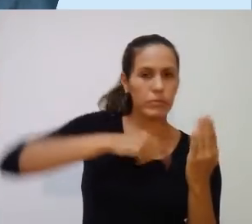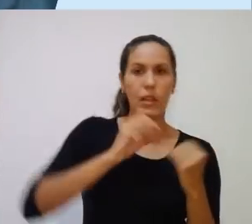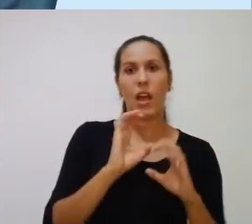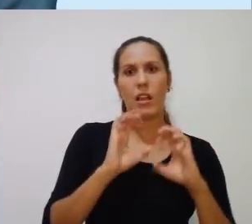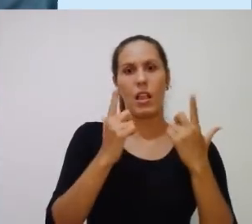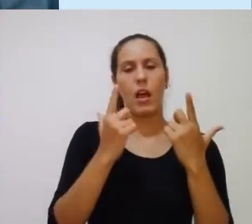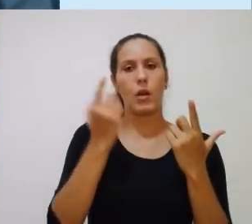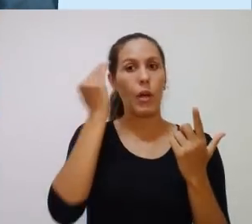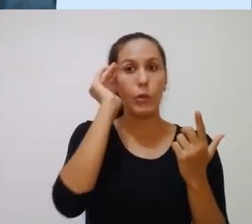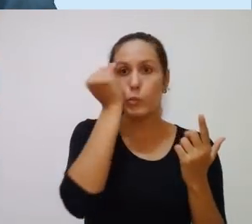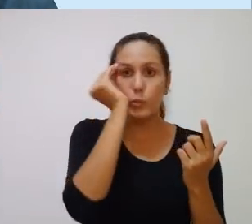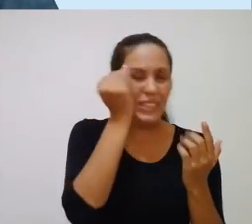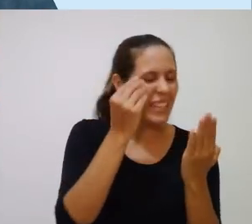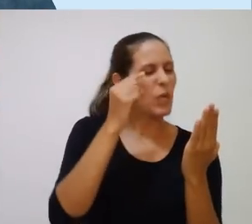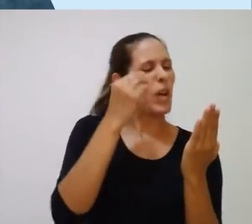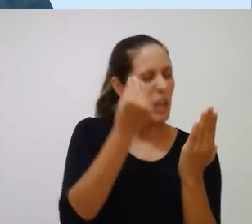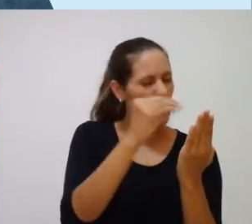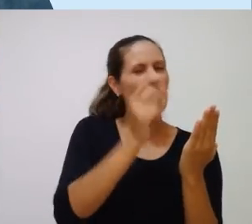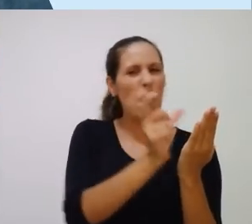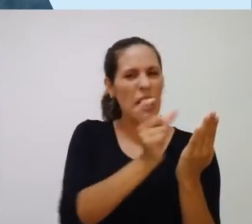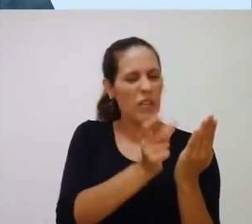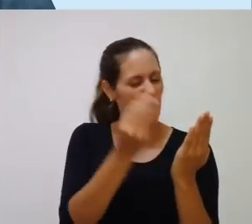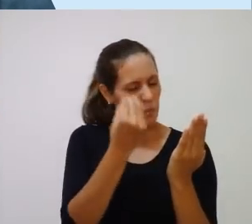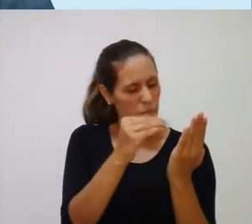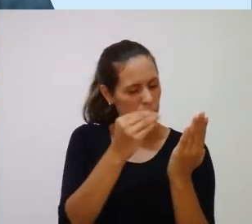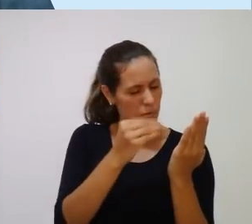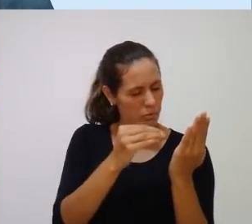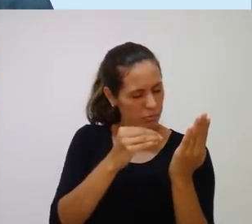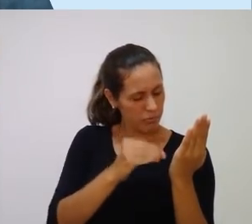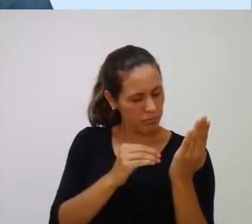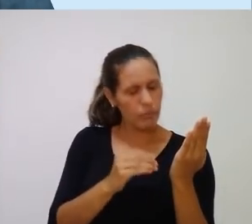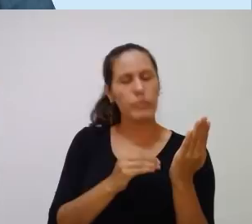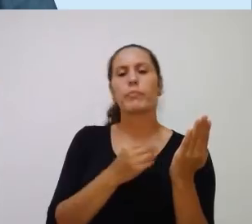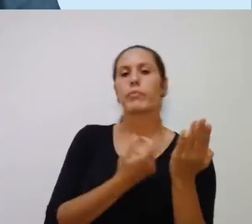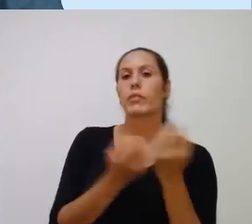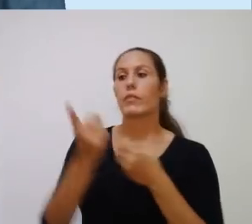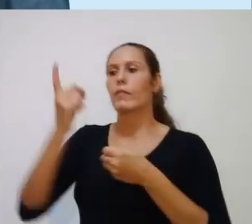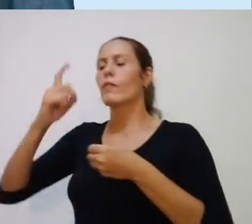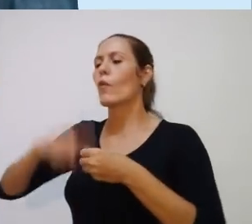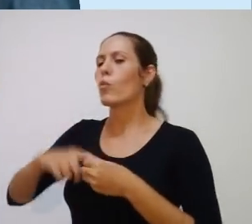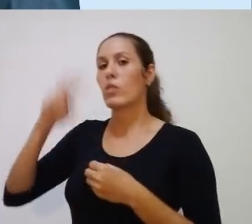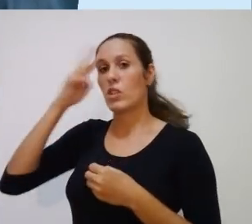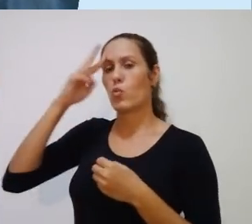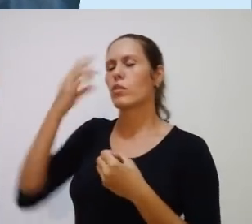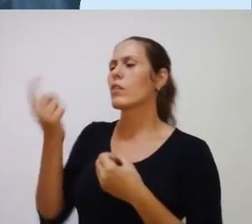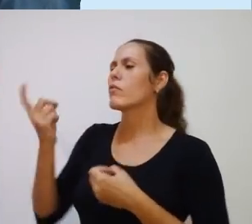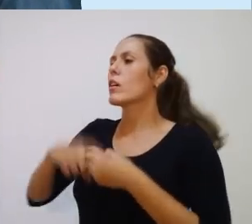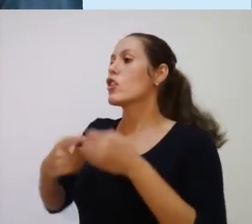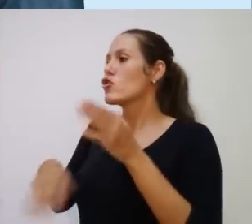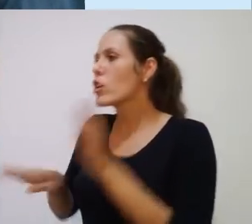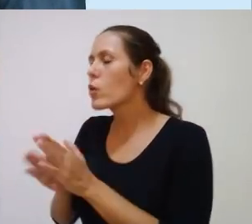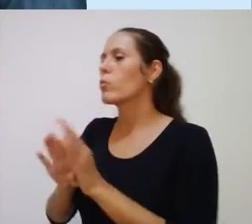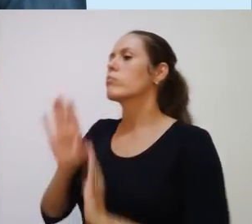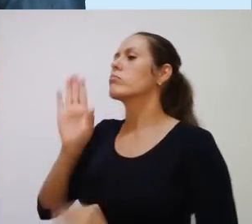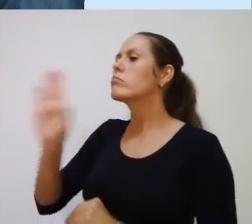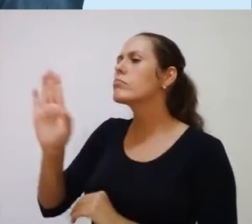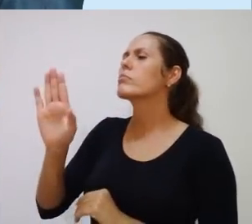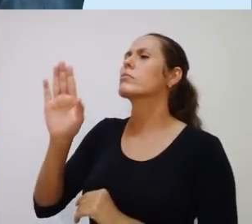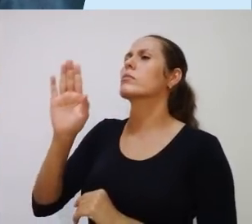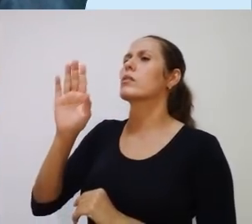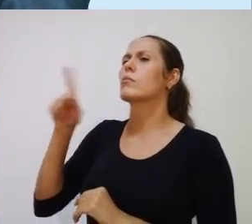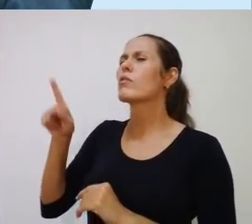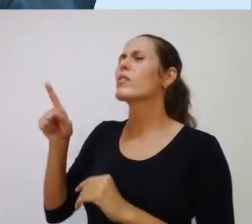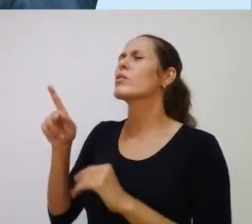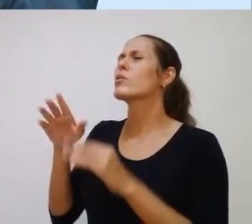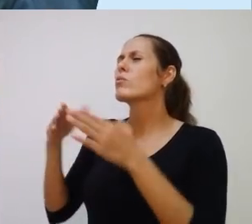que ela não entendeu, ela anotou ponto a ponto, palavra por palavra que ela não entendeu, ao professor, e na segunda-feira, quando chegou na escola,